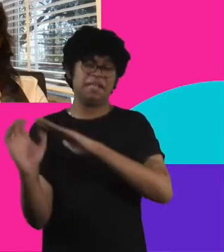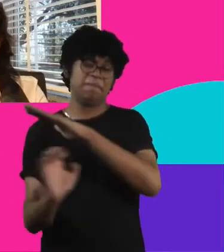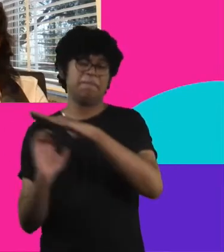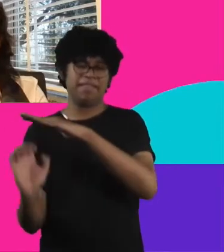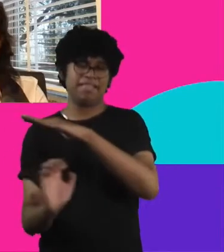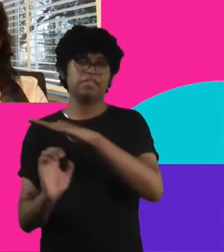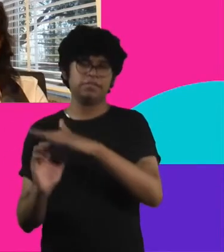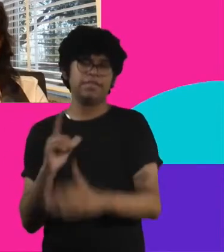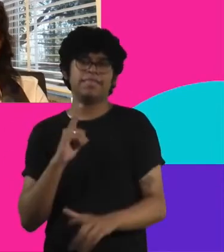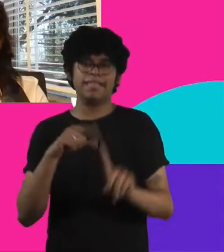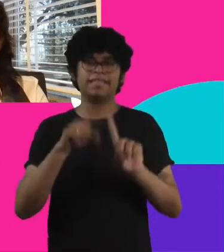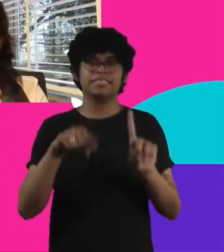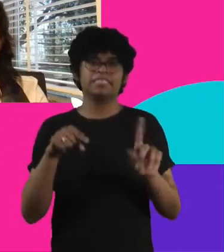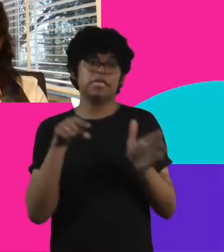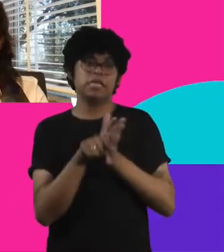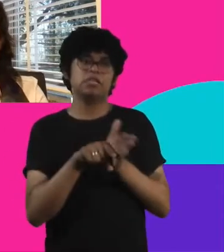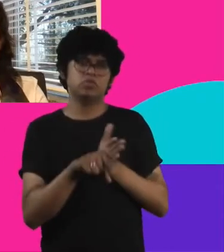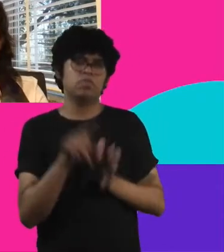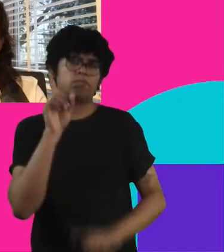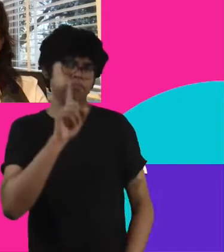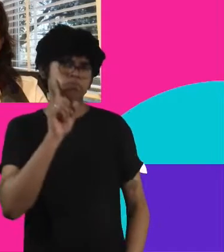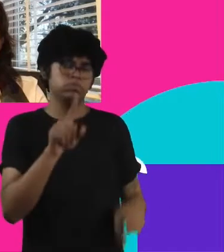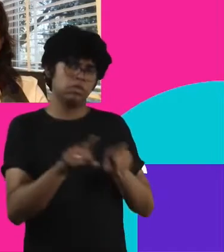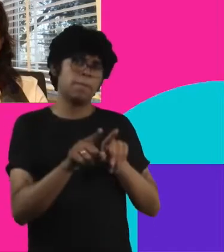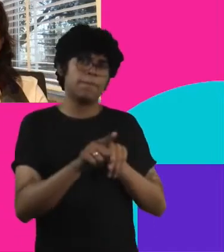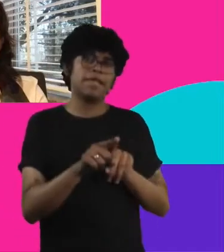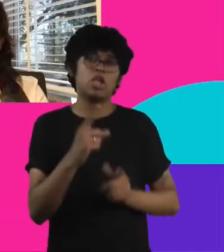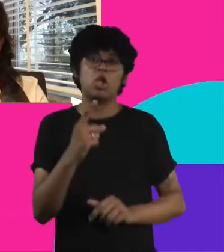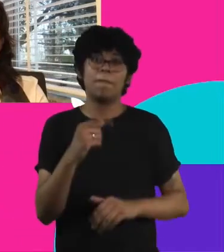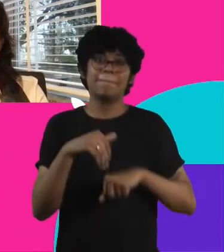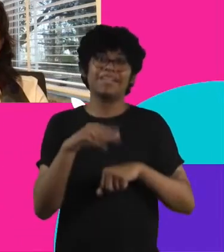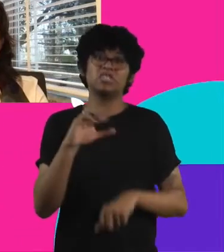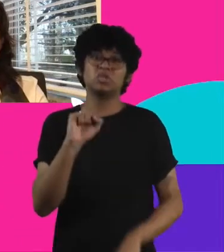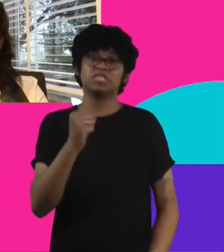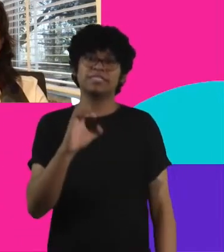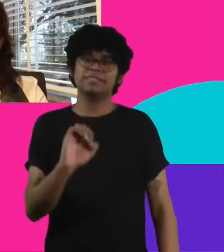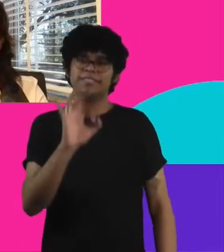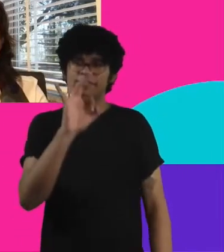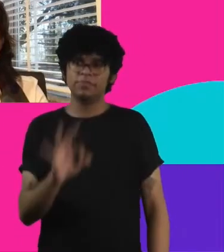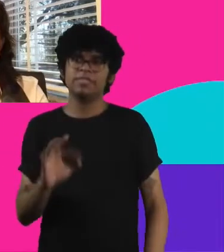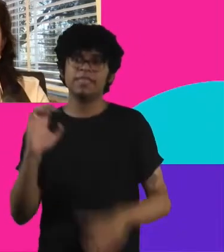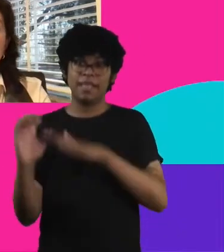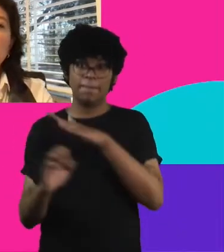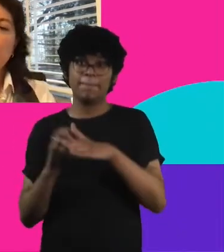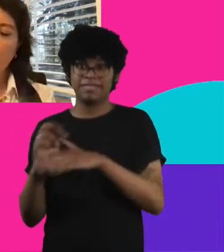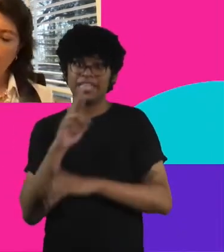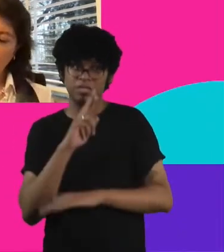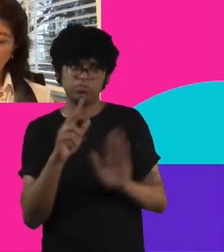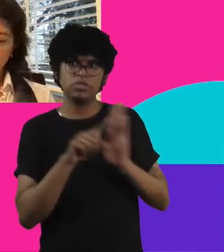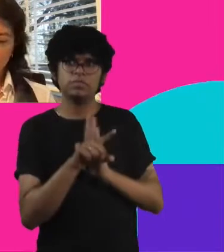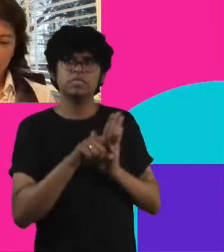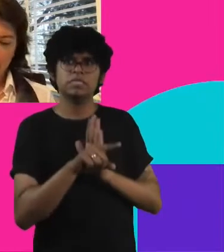que é um instituto de pesquisa de tecnologia dos Estados Unidos, mais de 80% das empresas que responderam à pesquisa